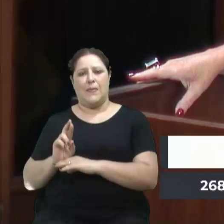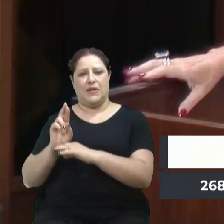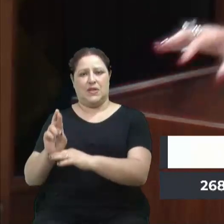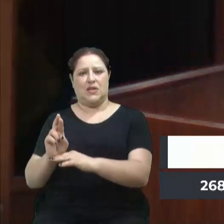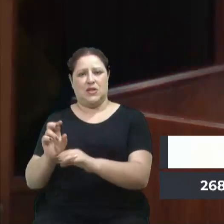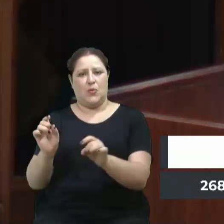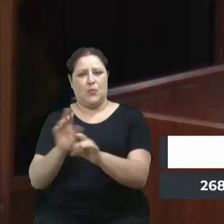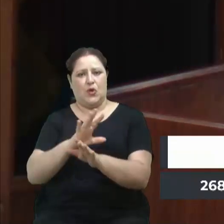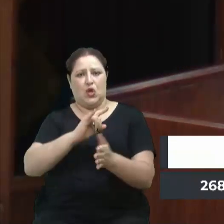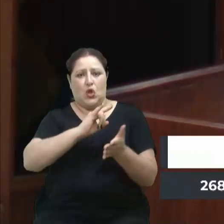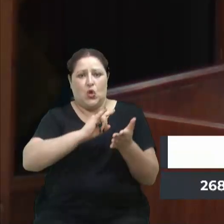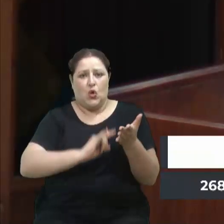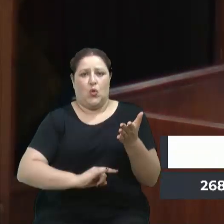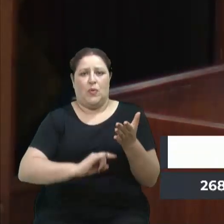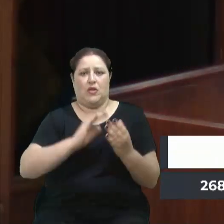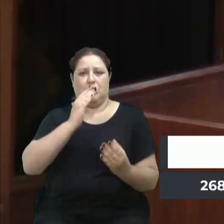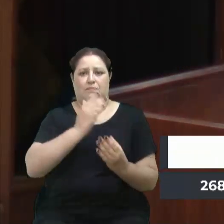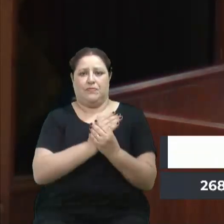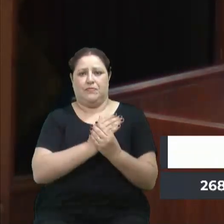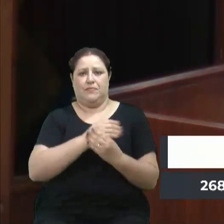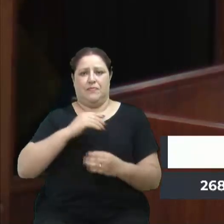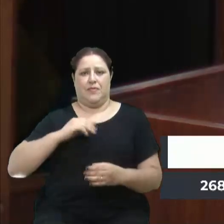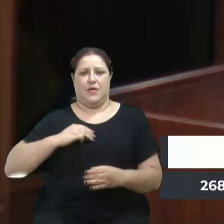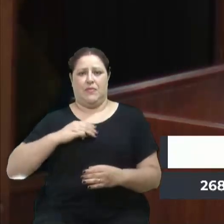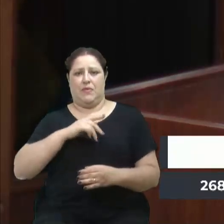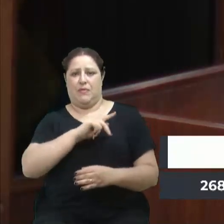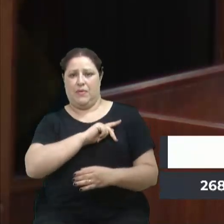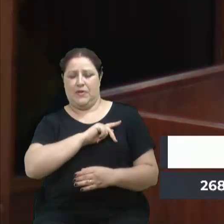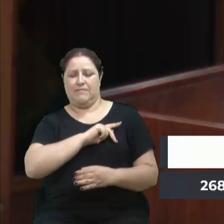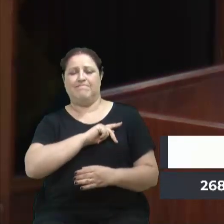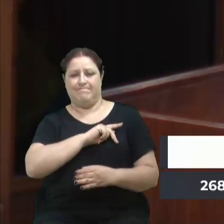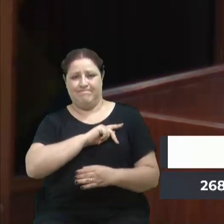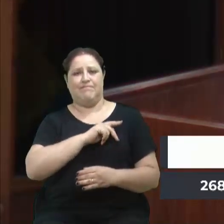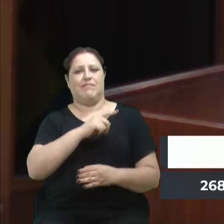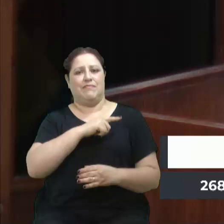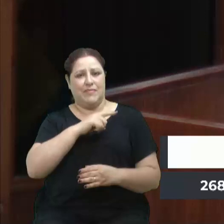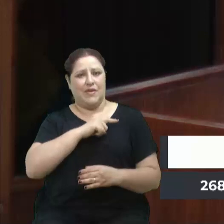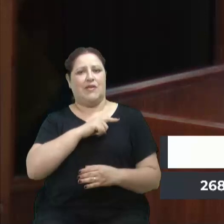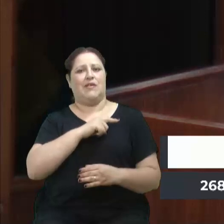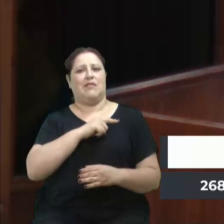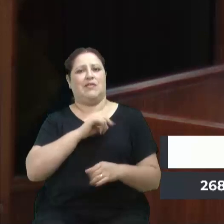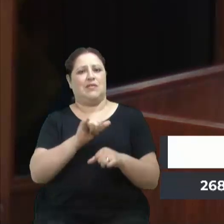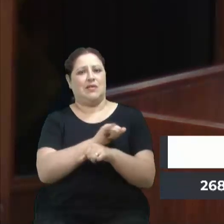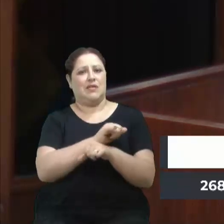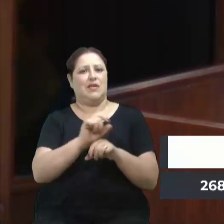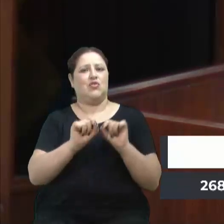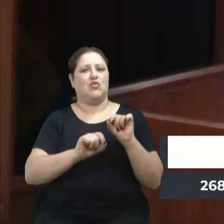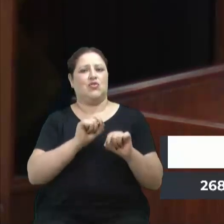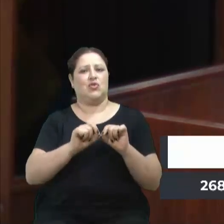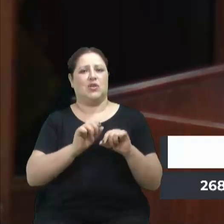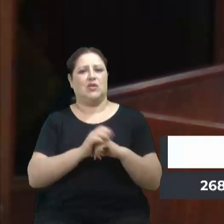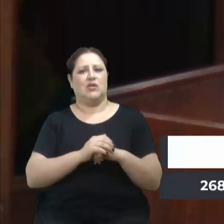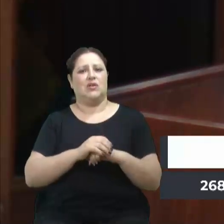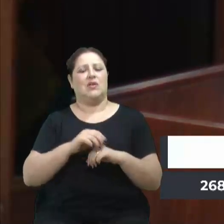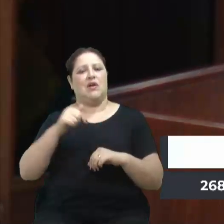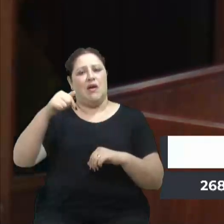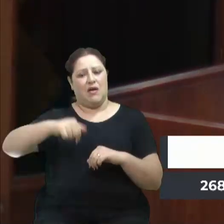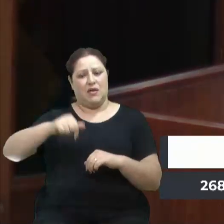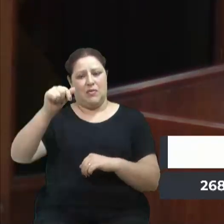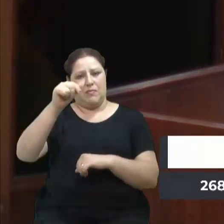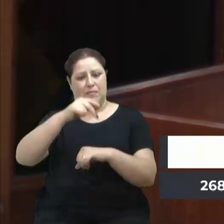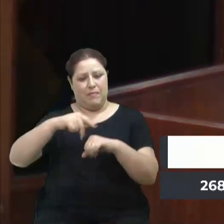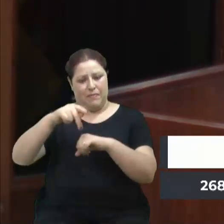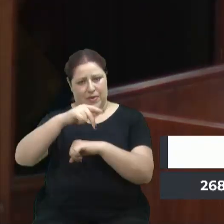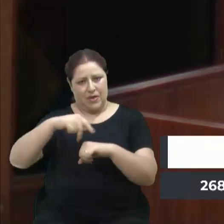Público. Então, medidas serão feitas para que tenha trabalho digno no nosso